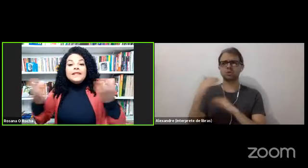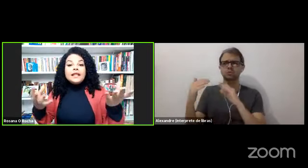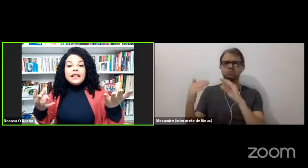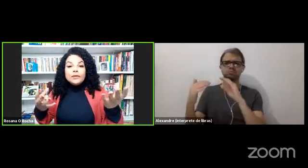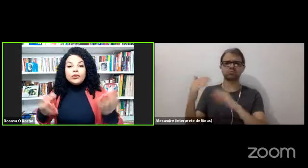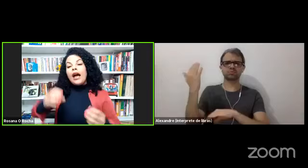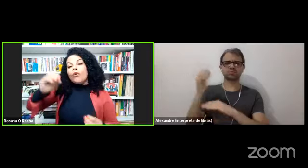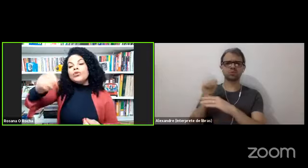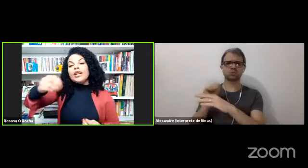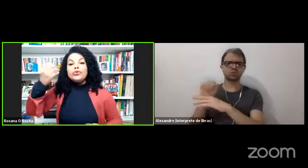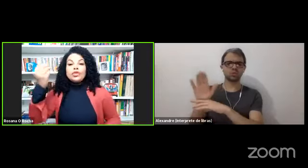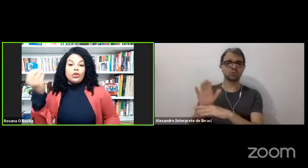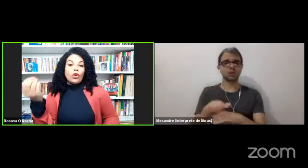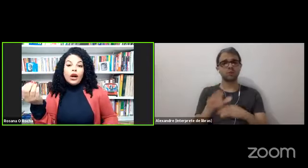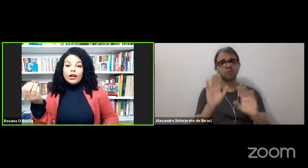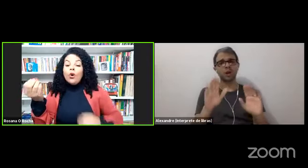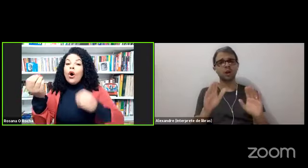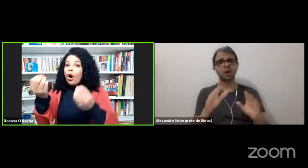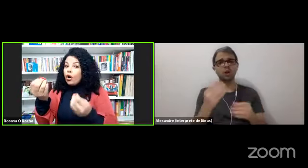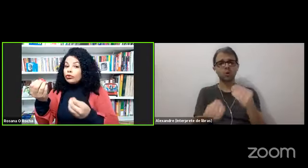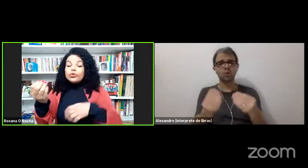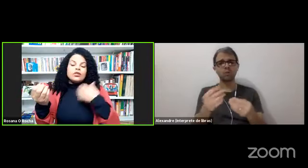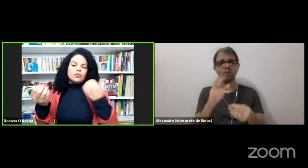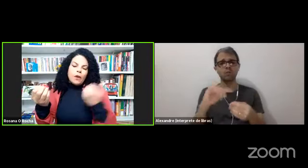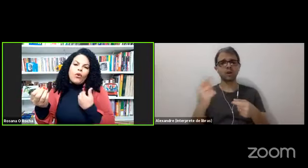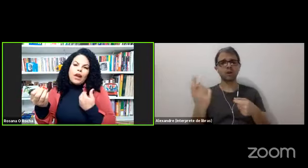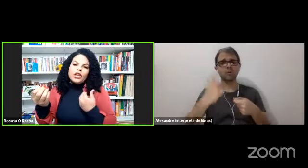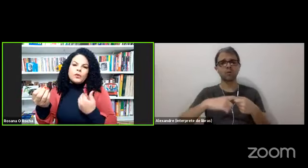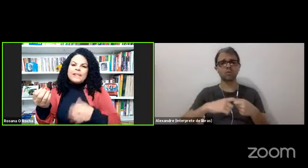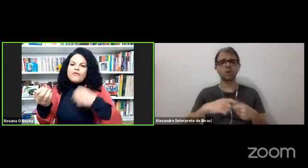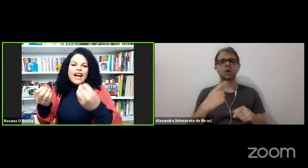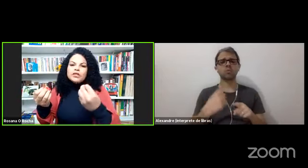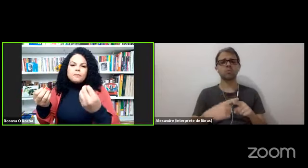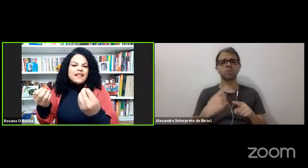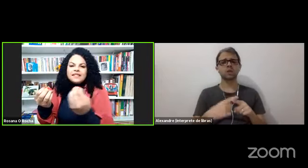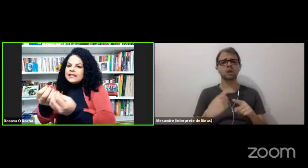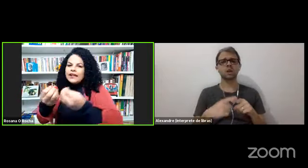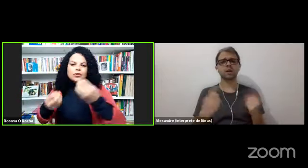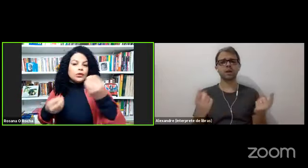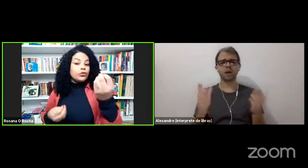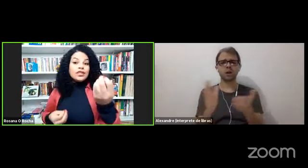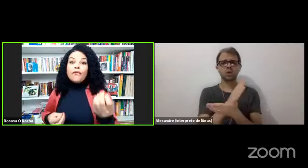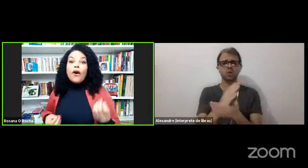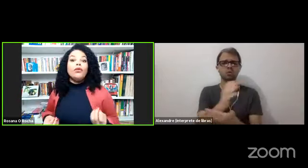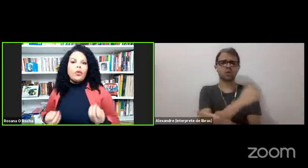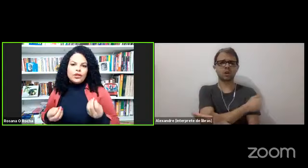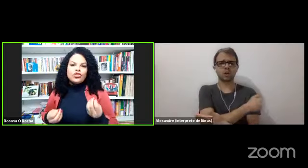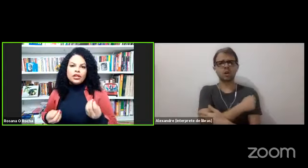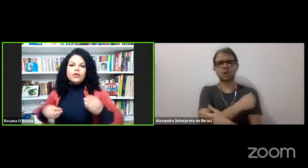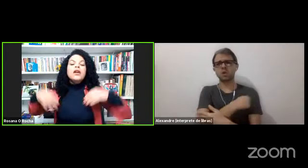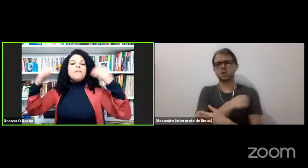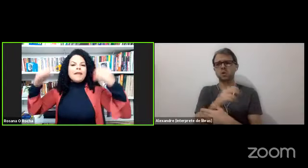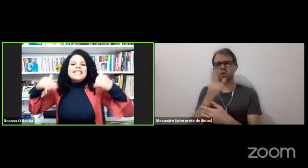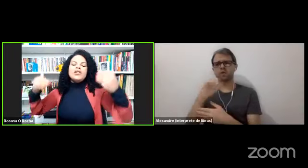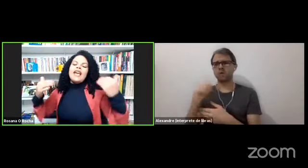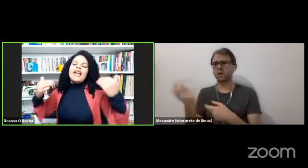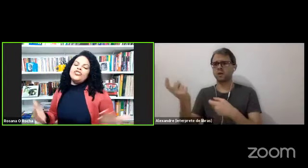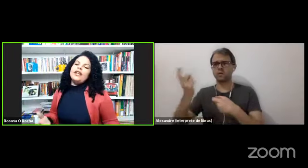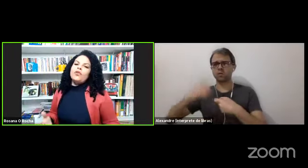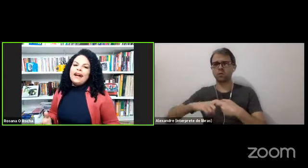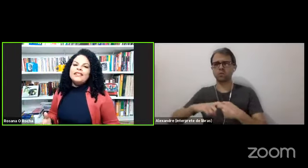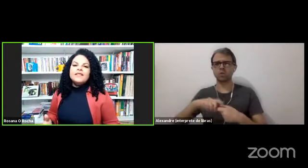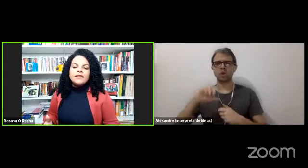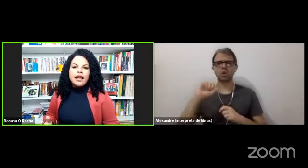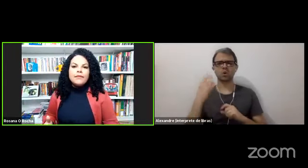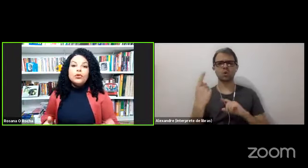funcionar esse híbrido, né? Alguns alunos retornam, outros, no meu colégio, por exemplo, vários pais sinalizaram que os alunos não voltam este ano, mesmo que